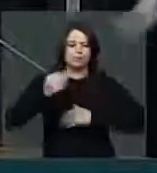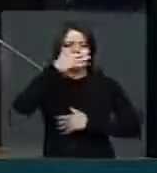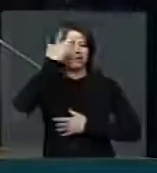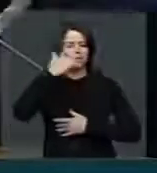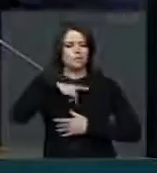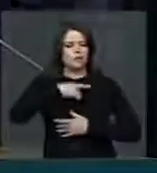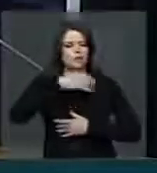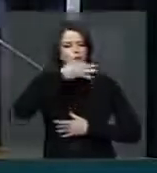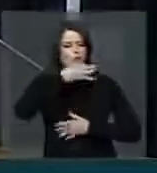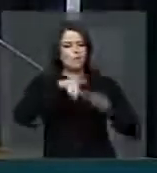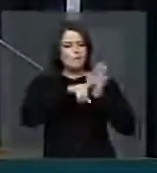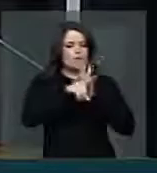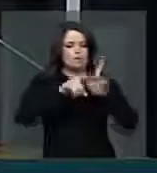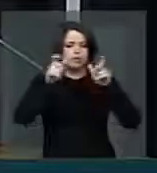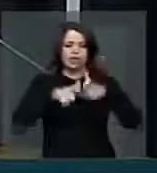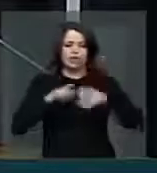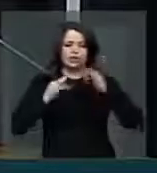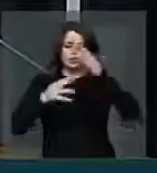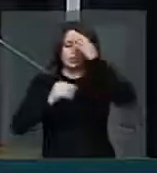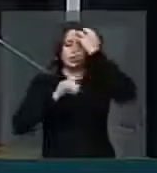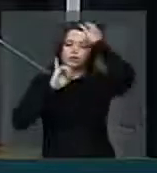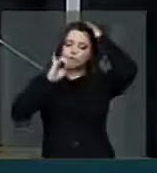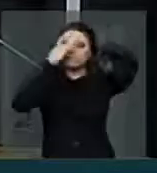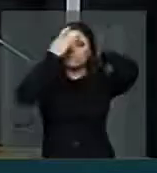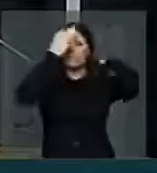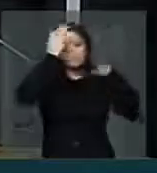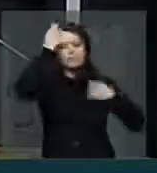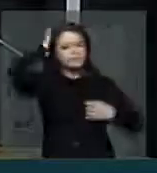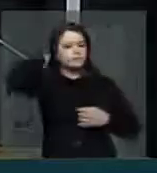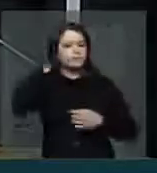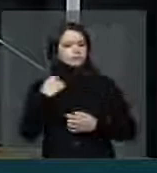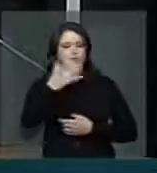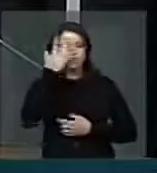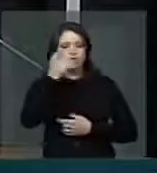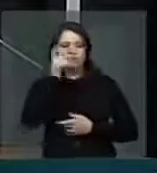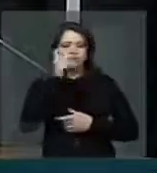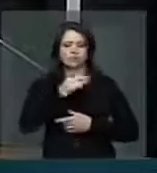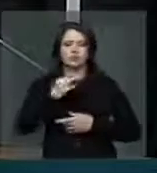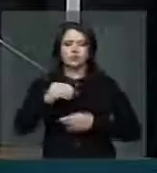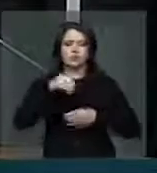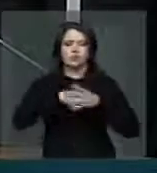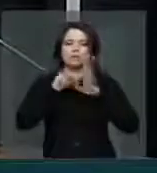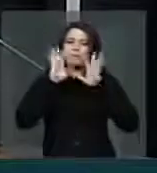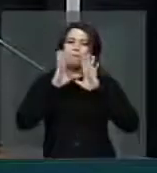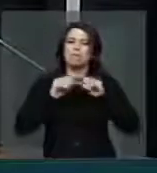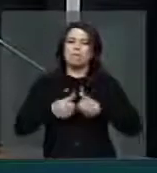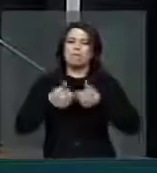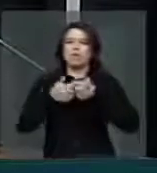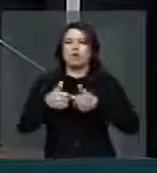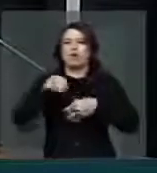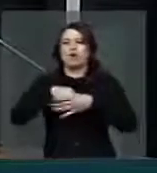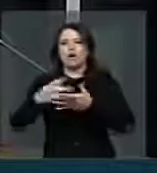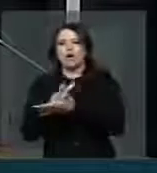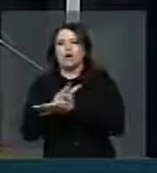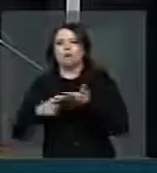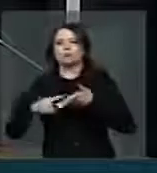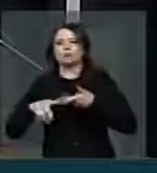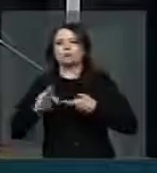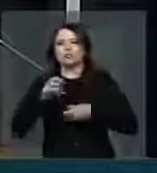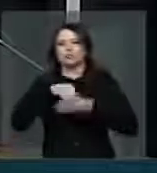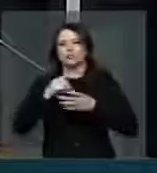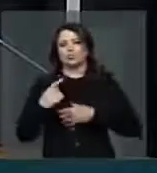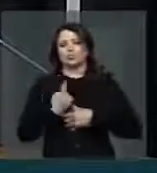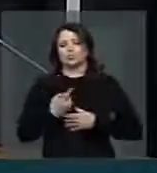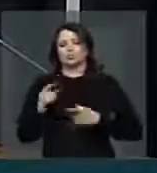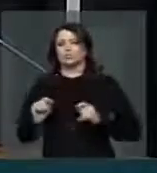mínimo onde pesquisar. Quem se interessar pela matéria pode pesquisar e então entender melhor esse tipo de situação que acontece